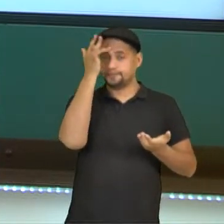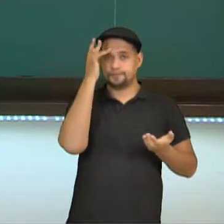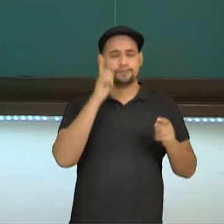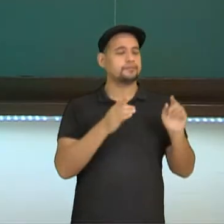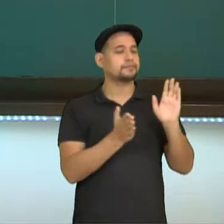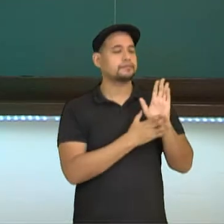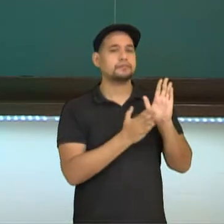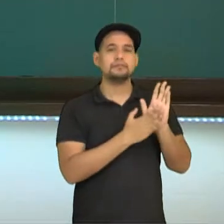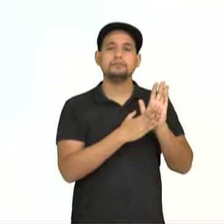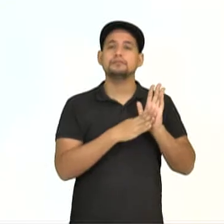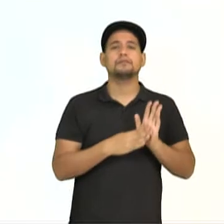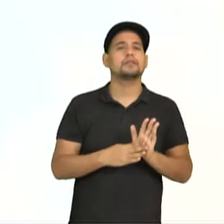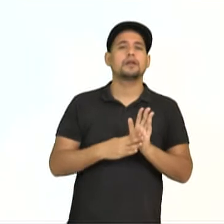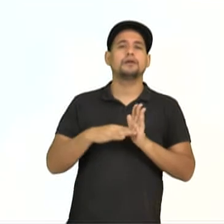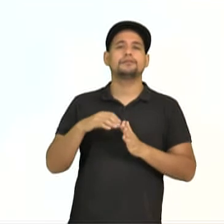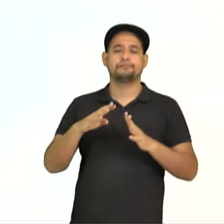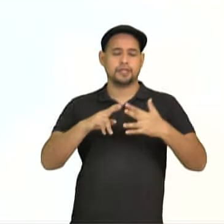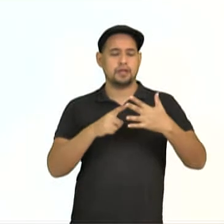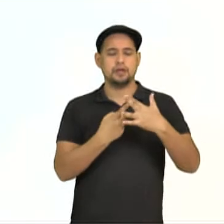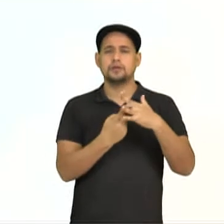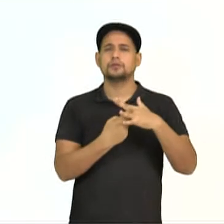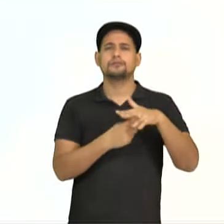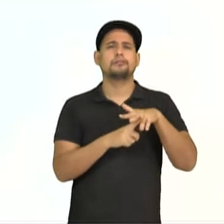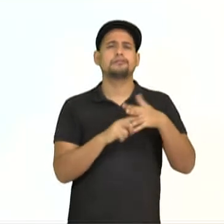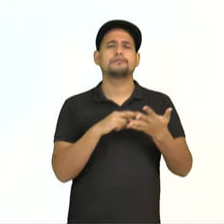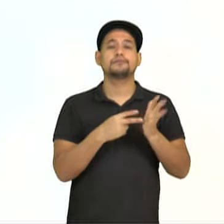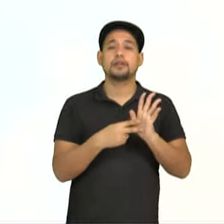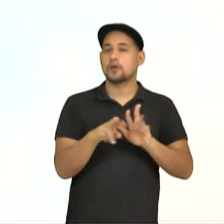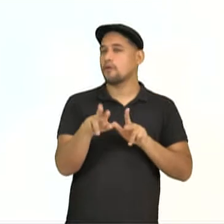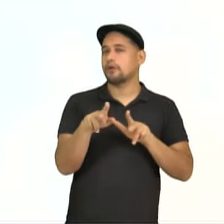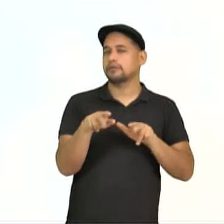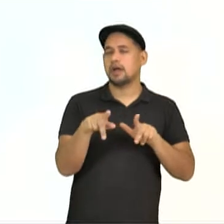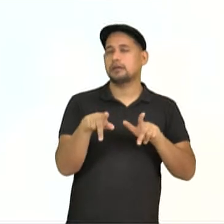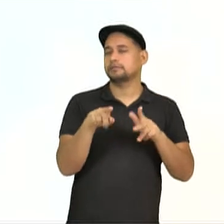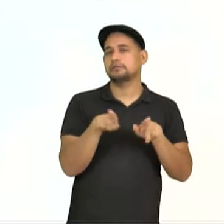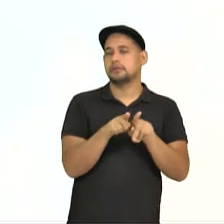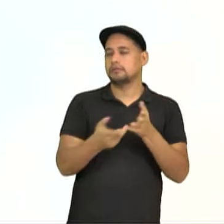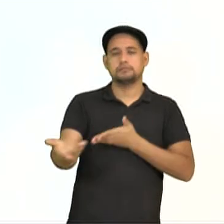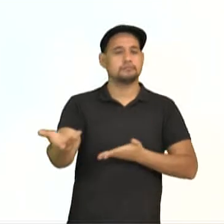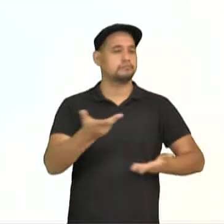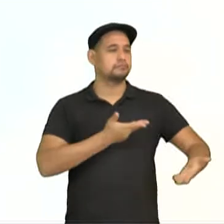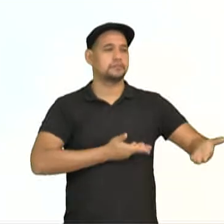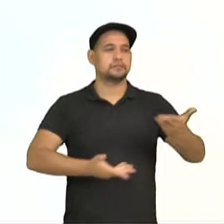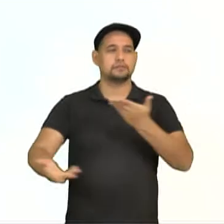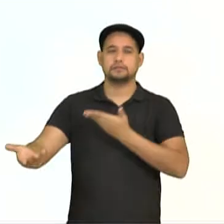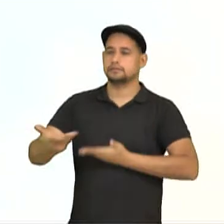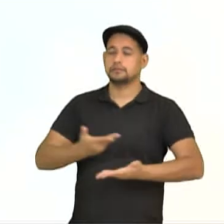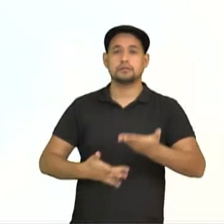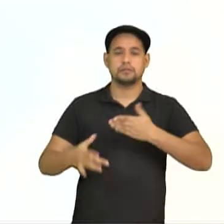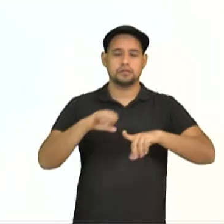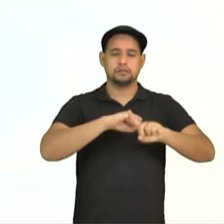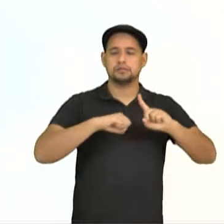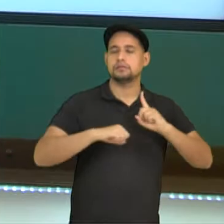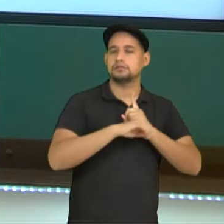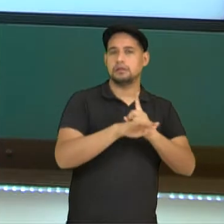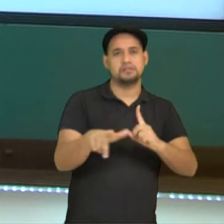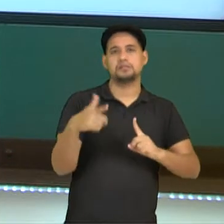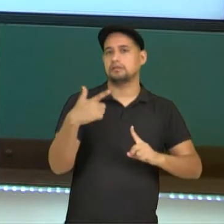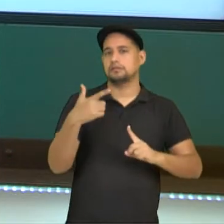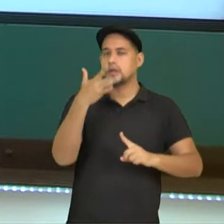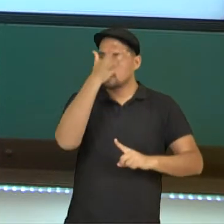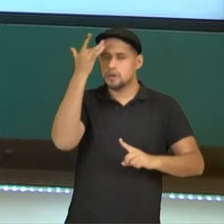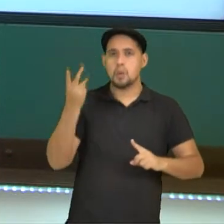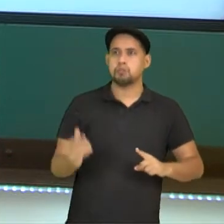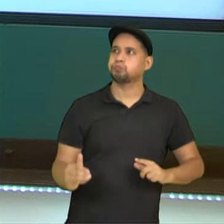Proposta socialista, uma proposta de igualdade social, coletivismo, uma sociedade sem classe,